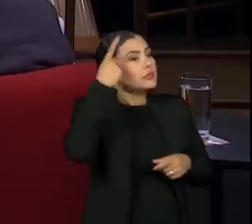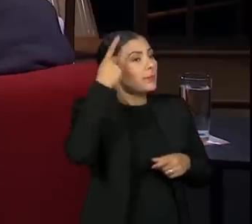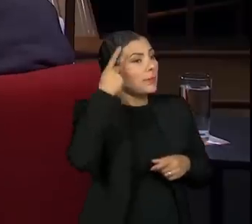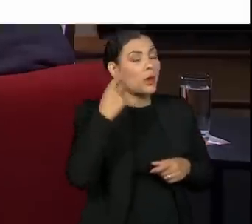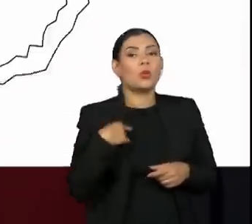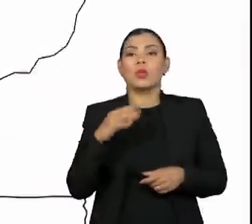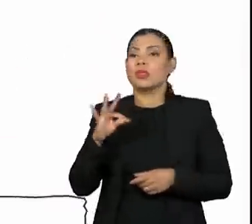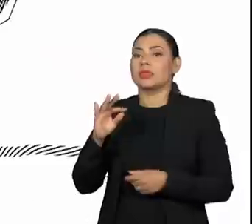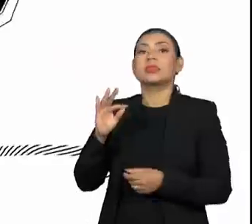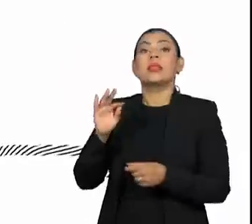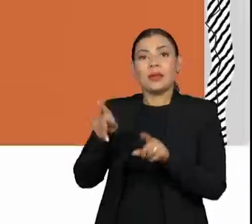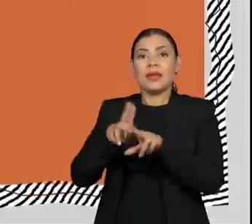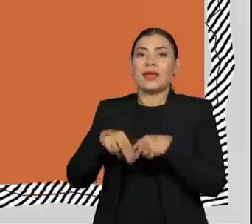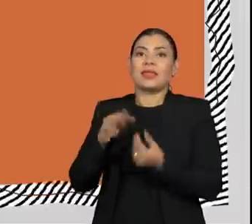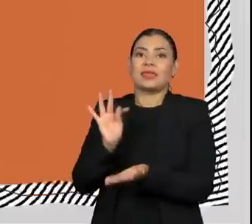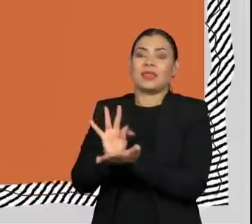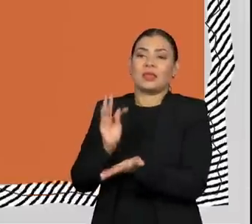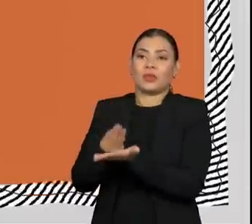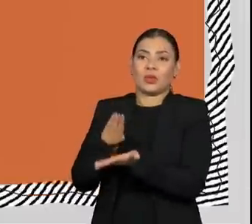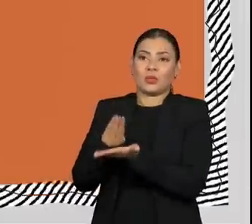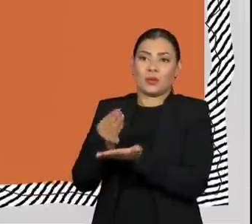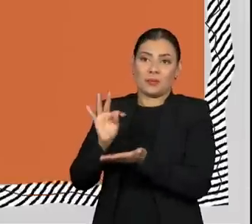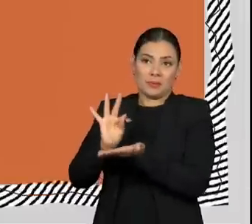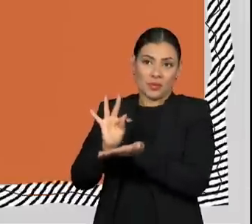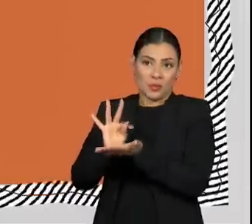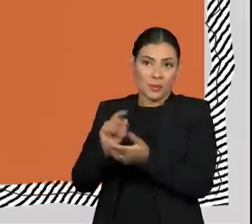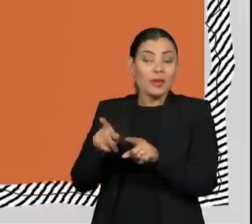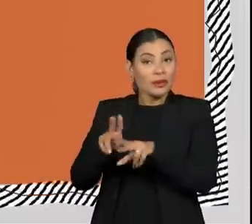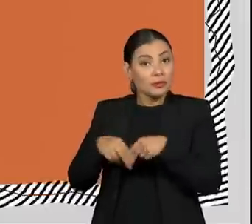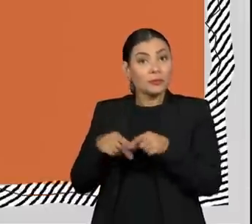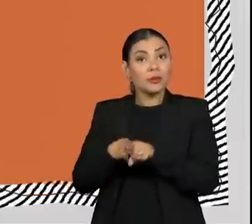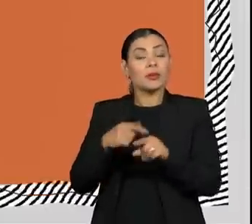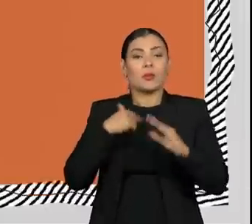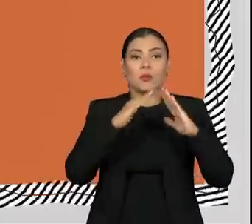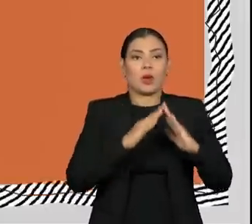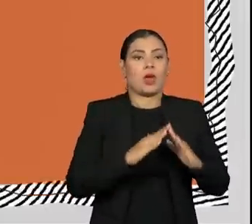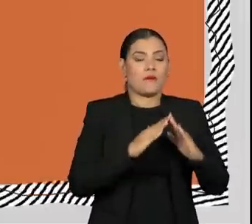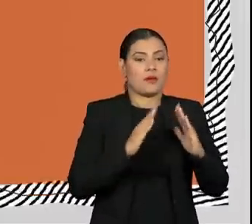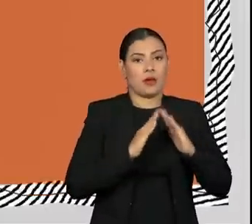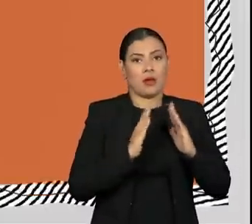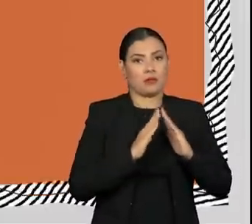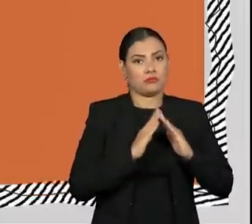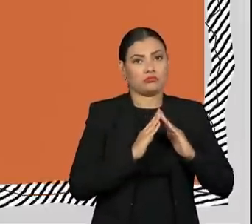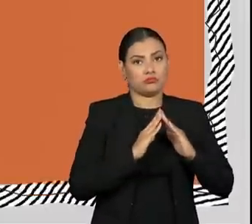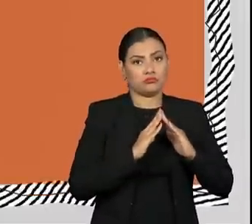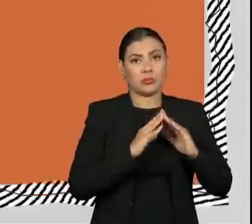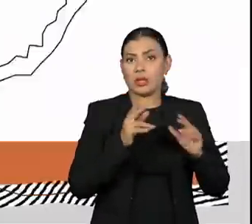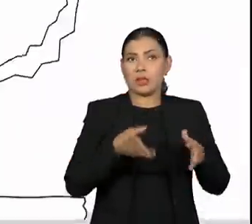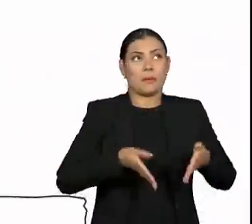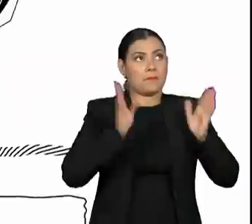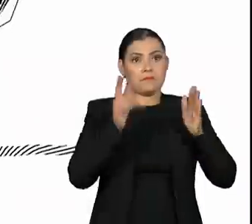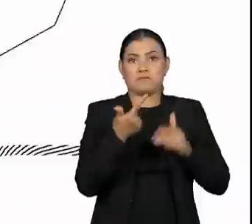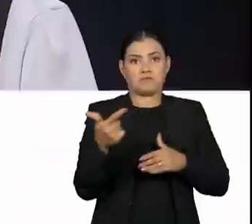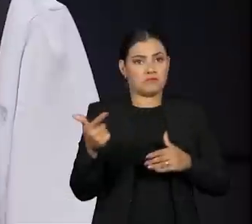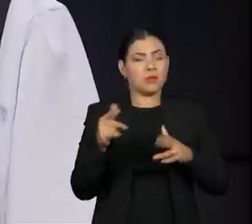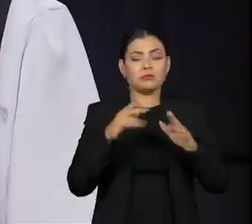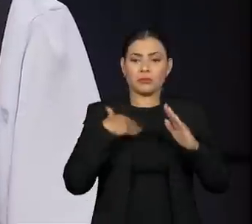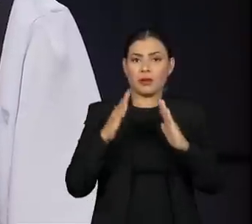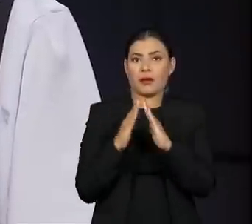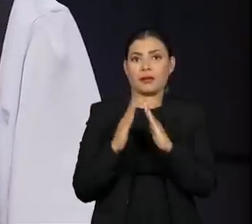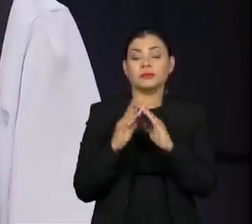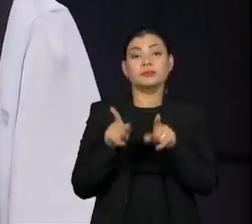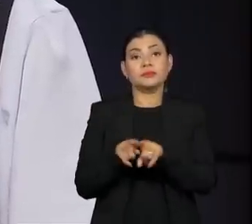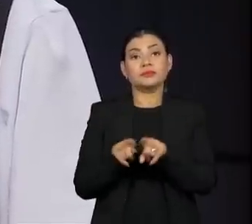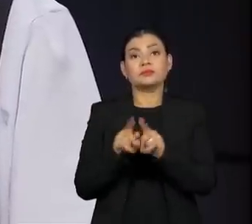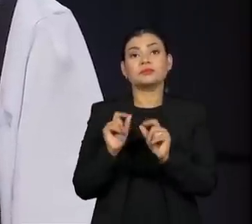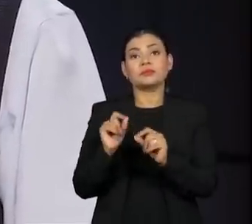que imagem que você tem nessa infância sempre Moramos em casa então não não era apartamento me lembro da Tatuapé